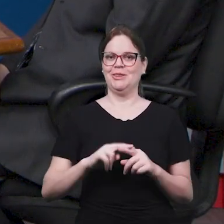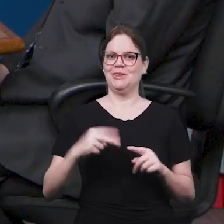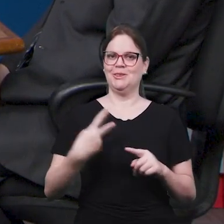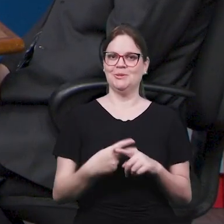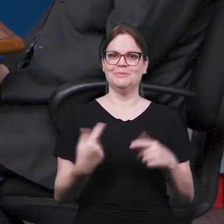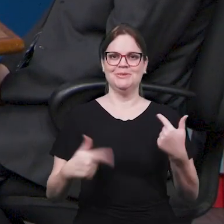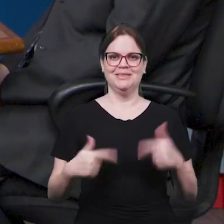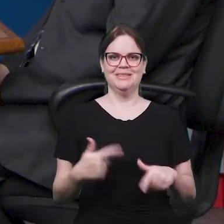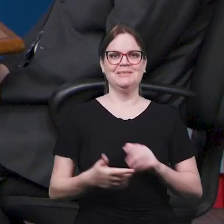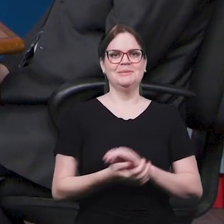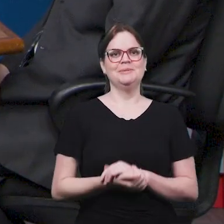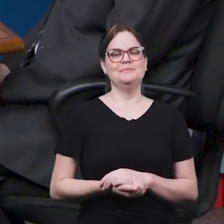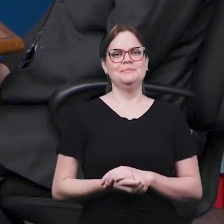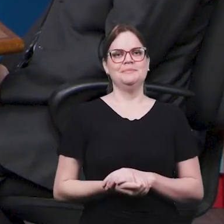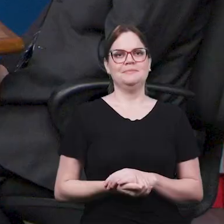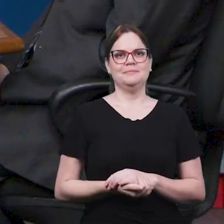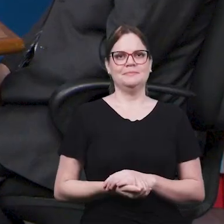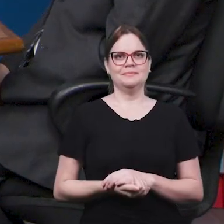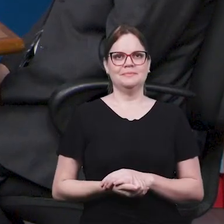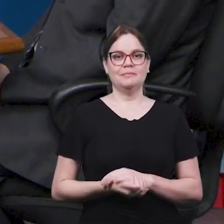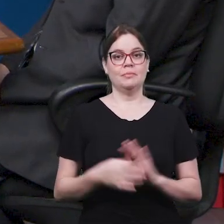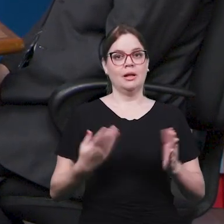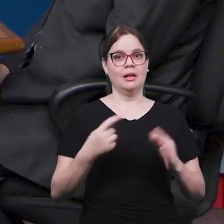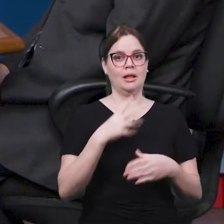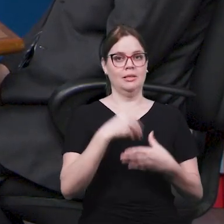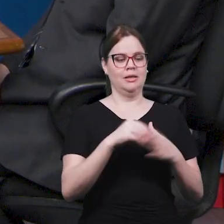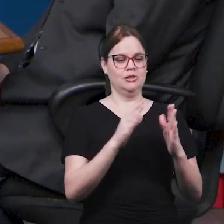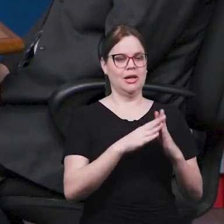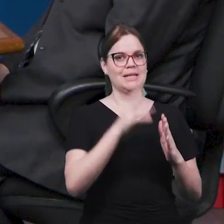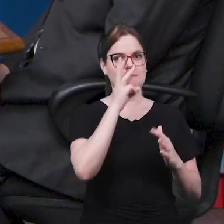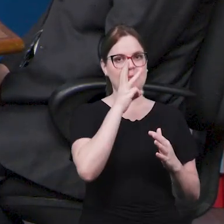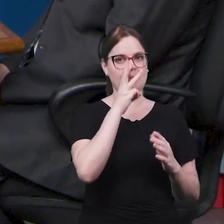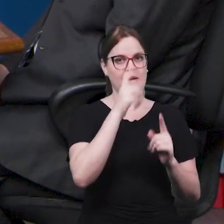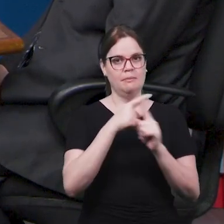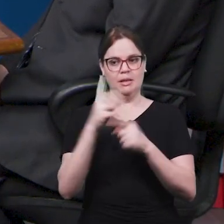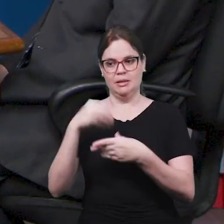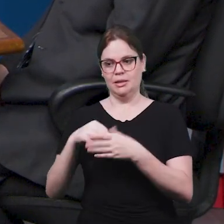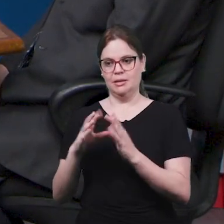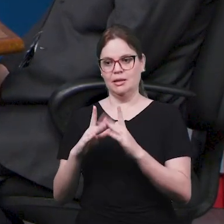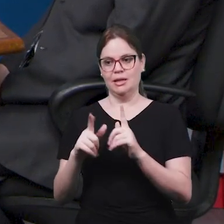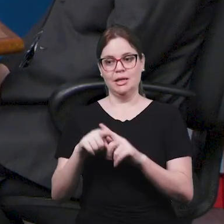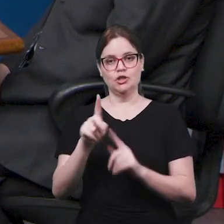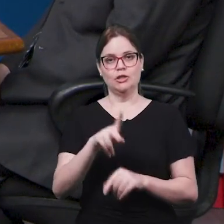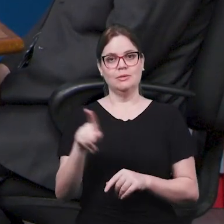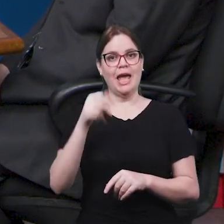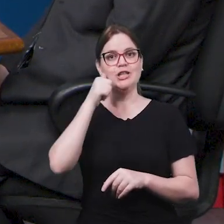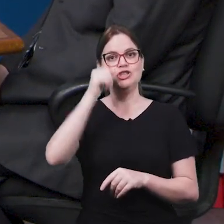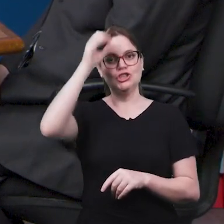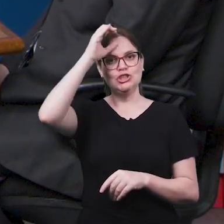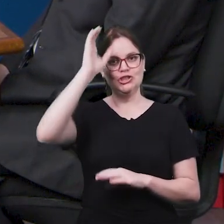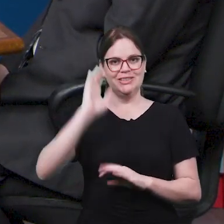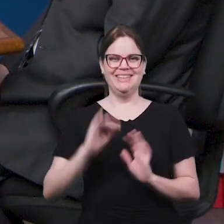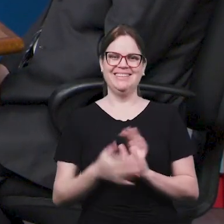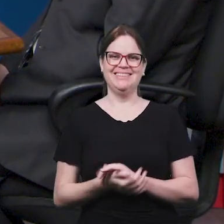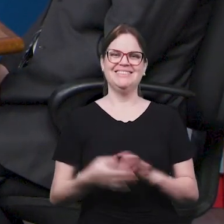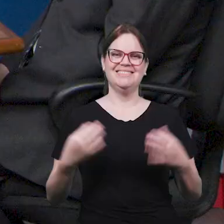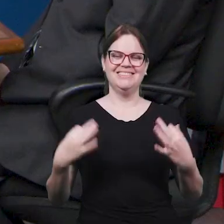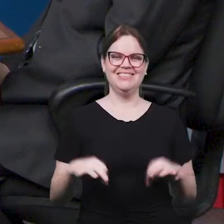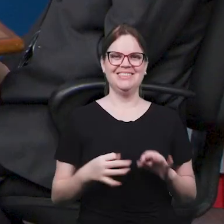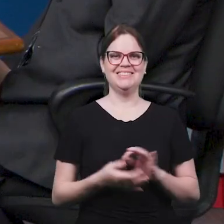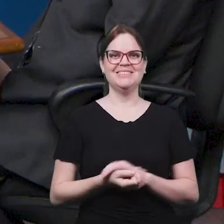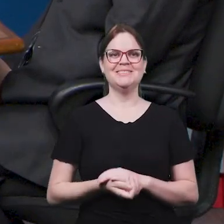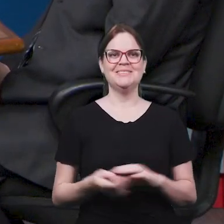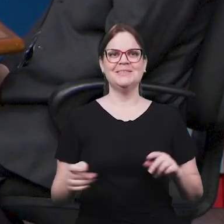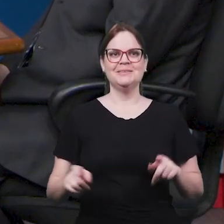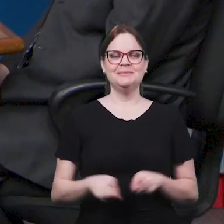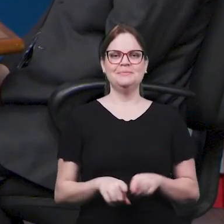próprios filhos, né? Também, né? Em casa é mamãe, mas na igreja é titia, né? Também. É, titia, muito bom.